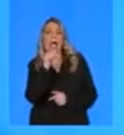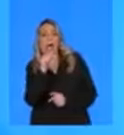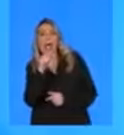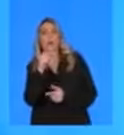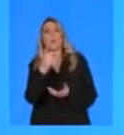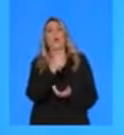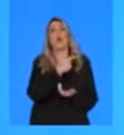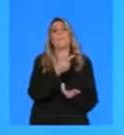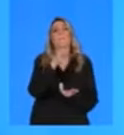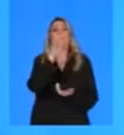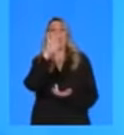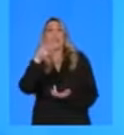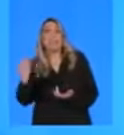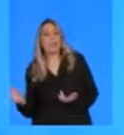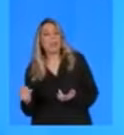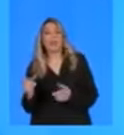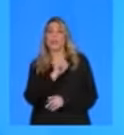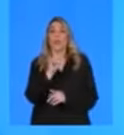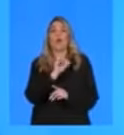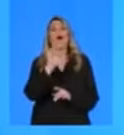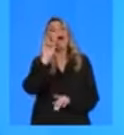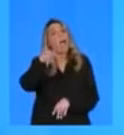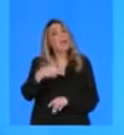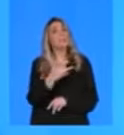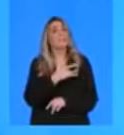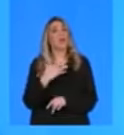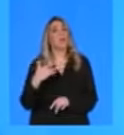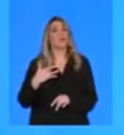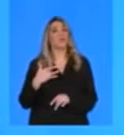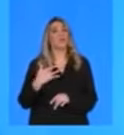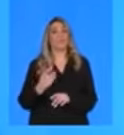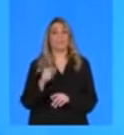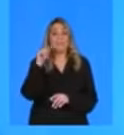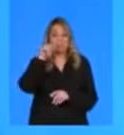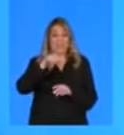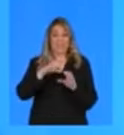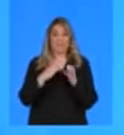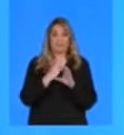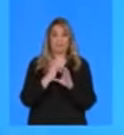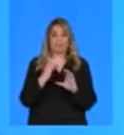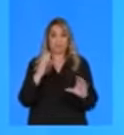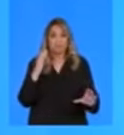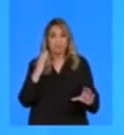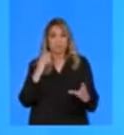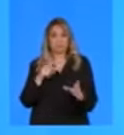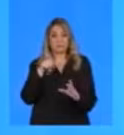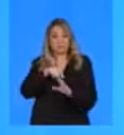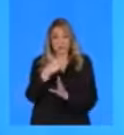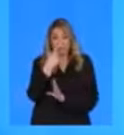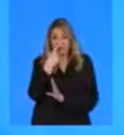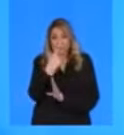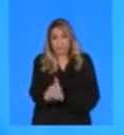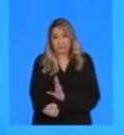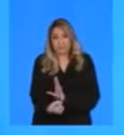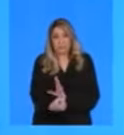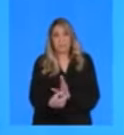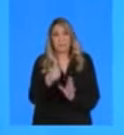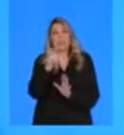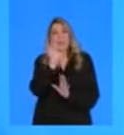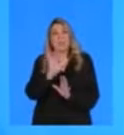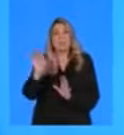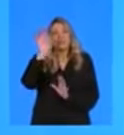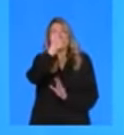e a nossa Bahia é questão da Saúde nesses esgotos crescem muitos insetos crescem também